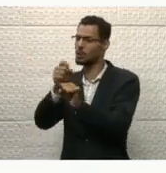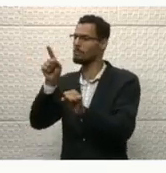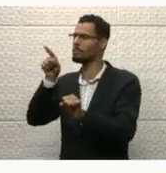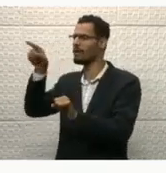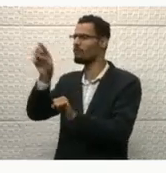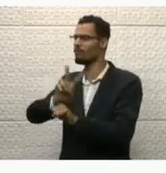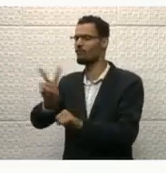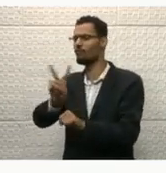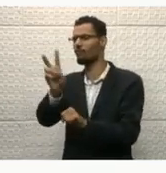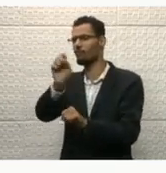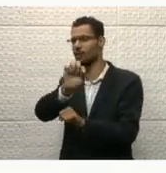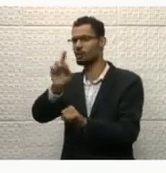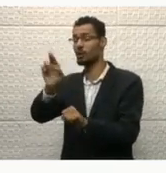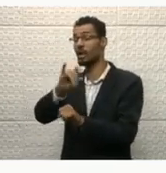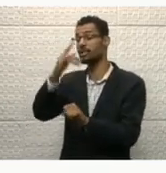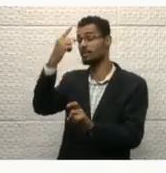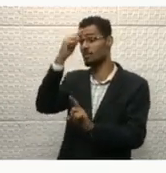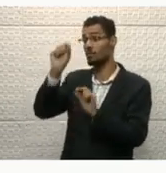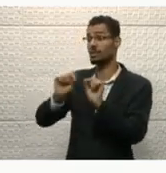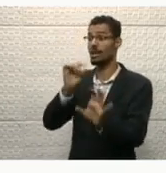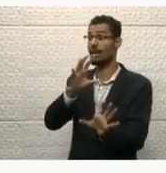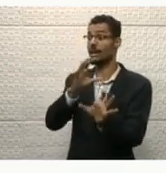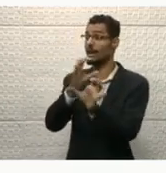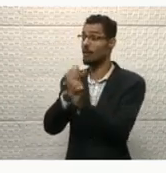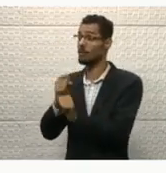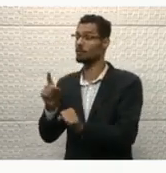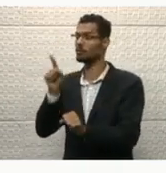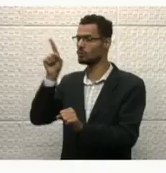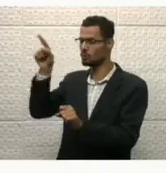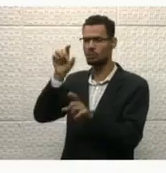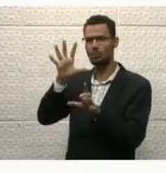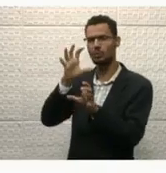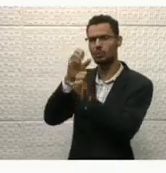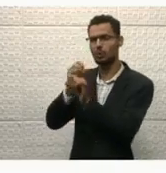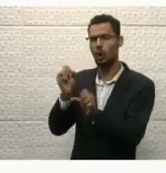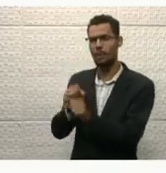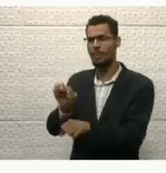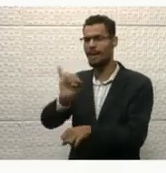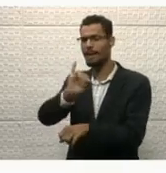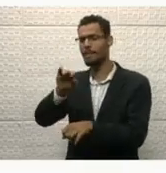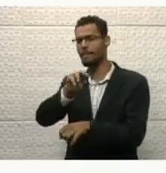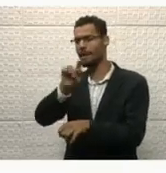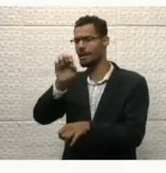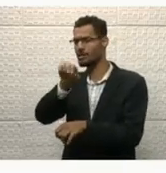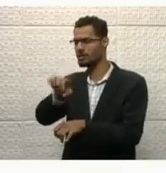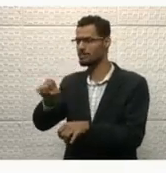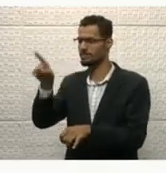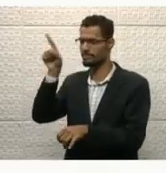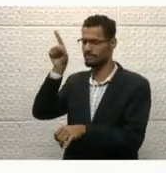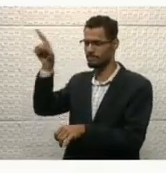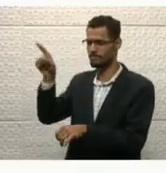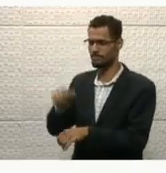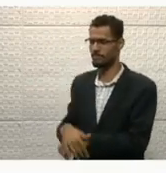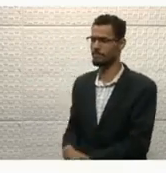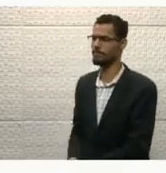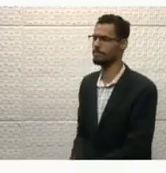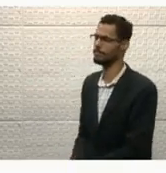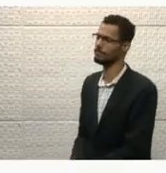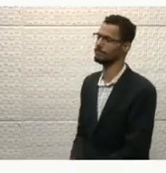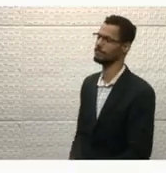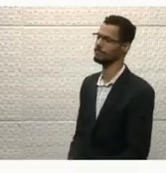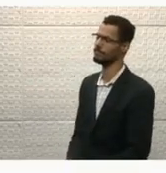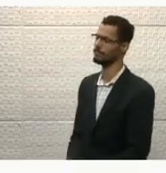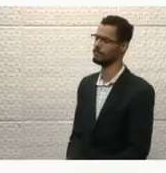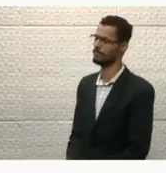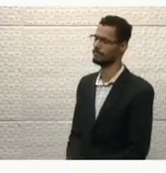vetores, isso equivale a calcular a soma das imagens. Então, T de U mais V é T de